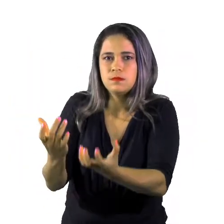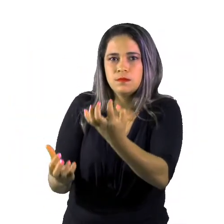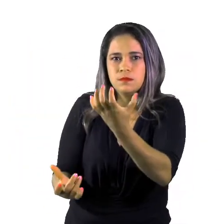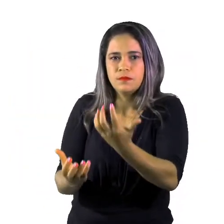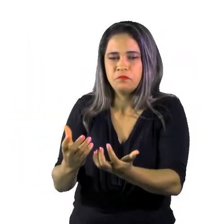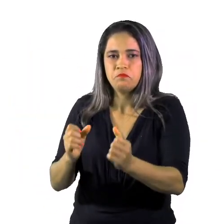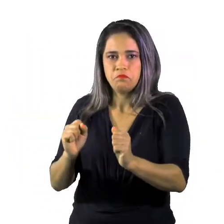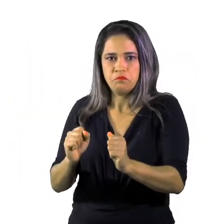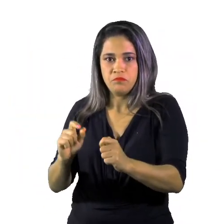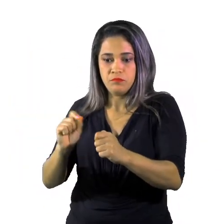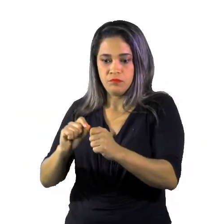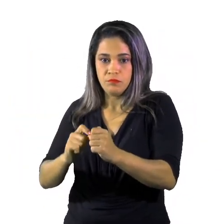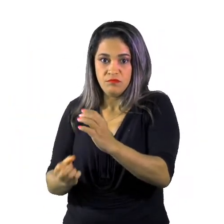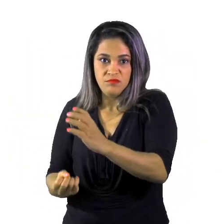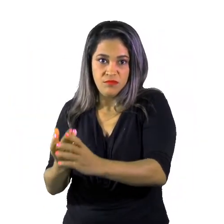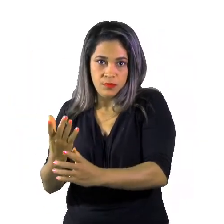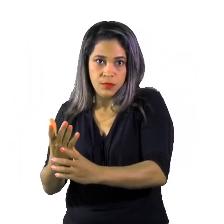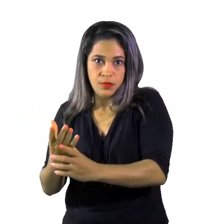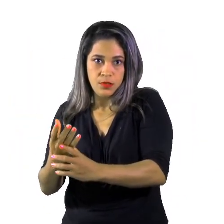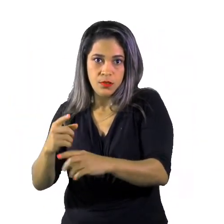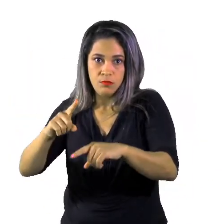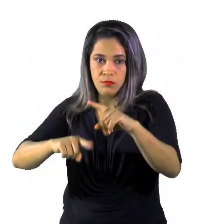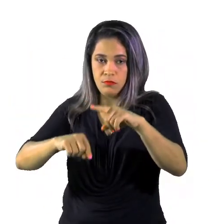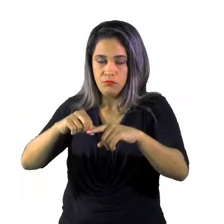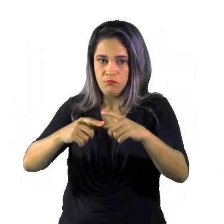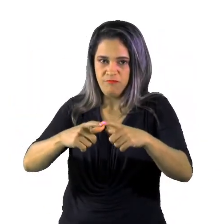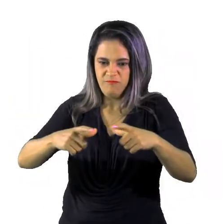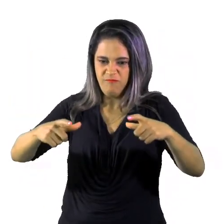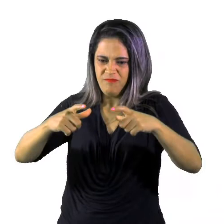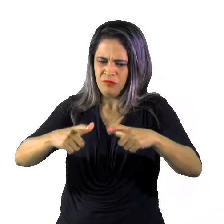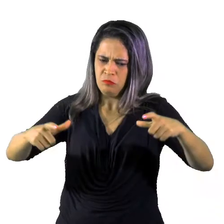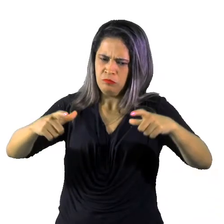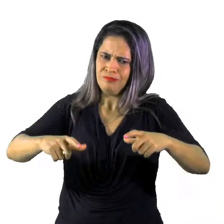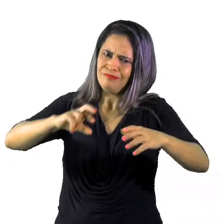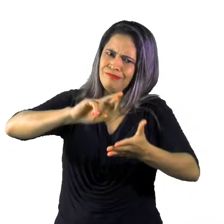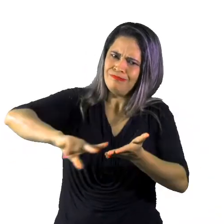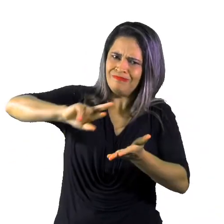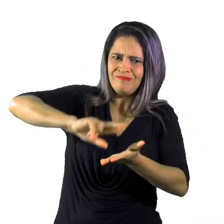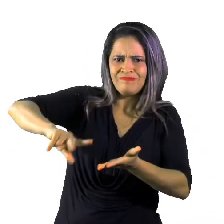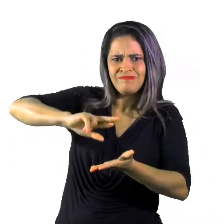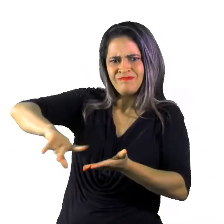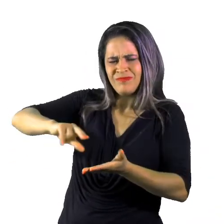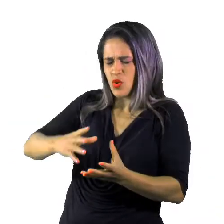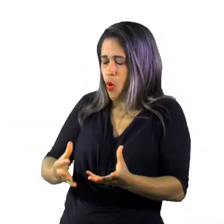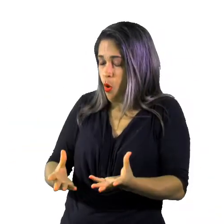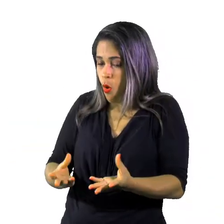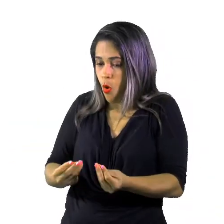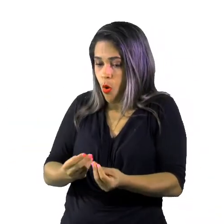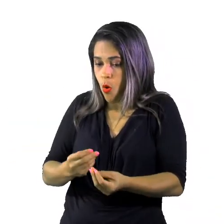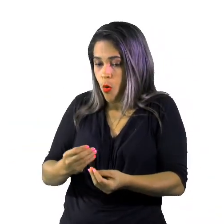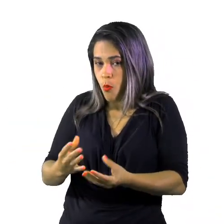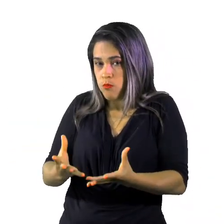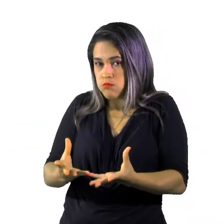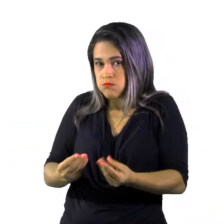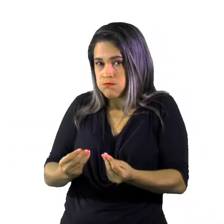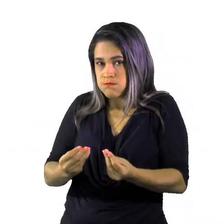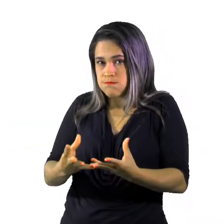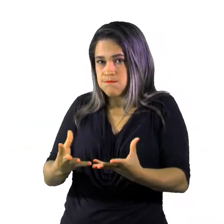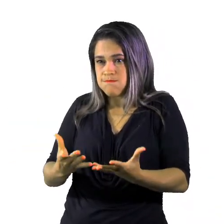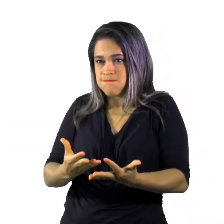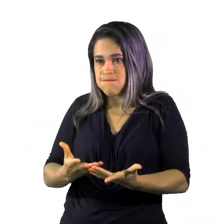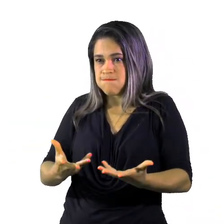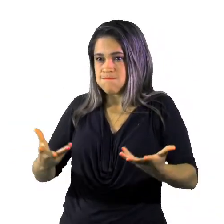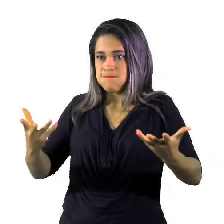fabricar produtos em larga escala, quantidade, muita quantidade. Tá?